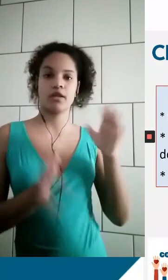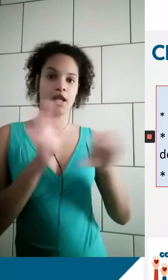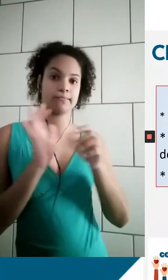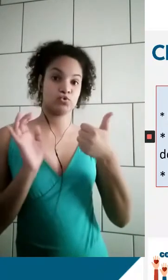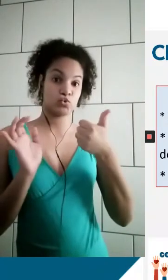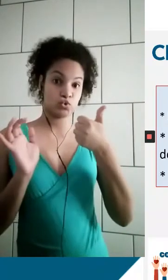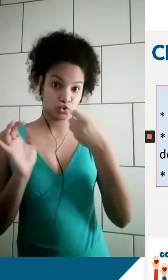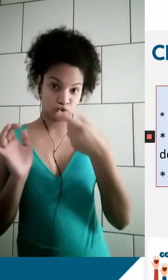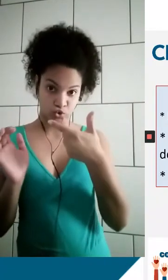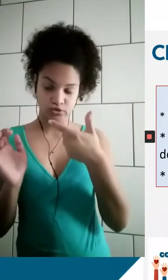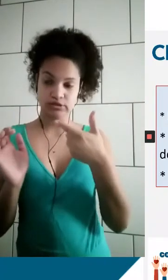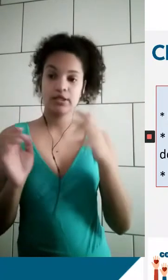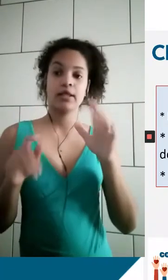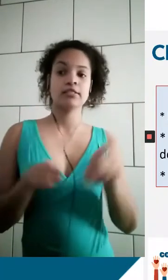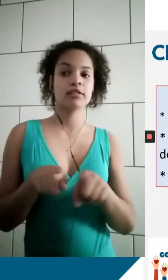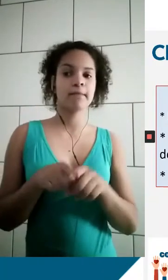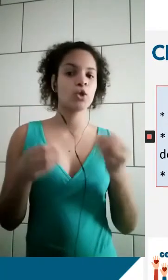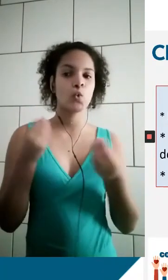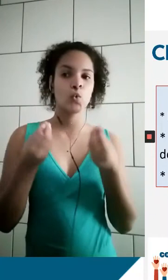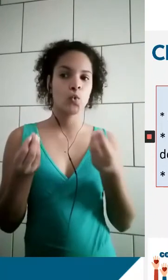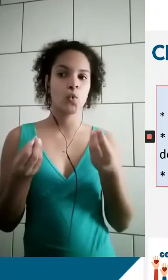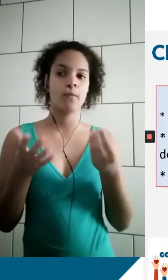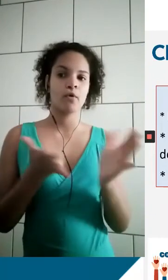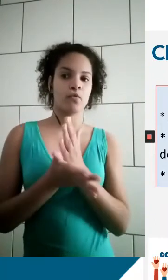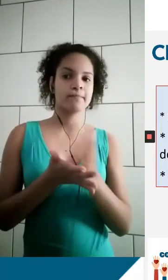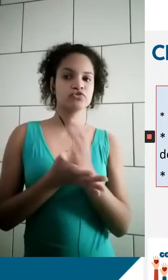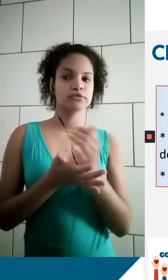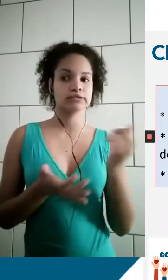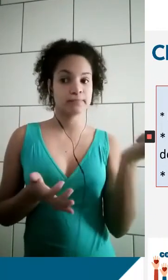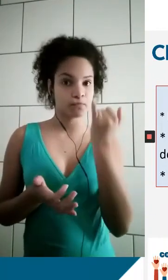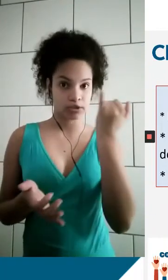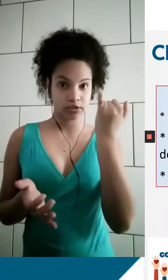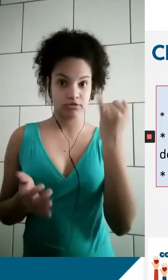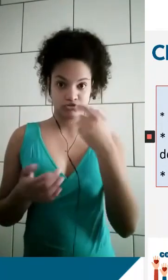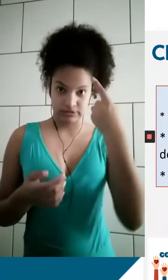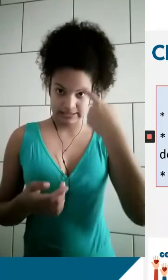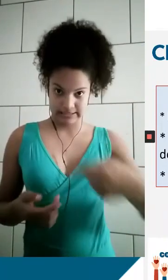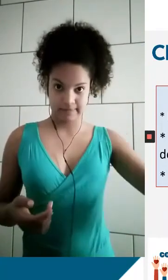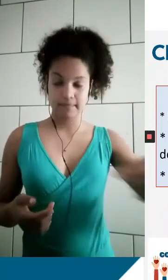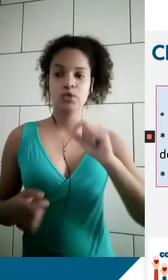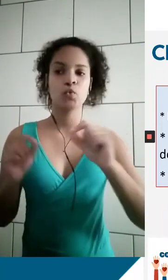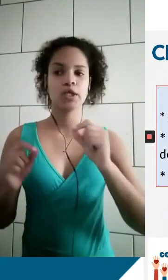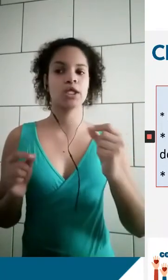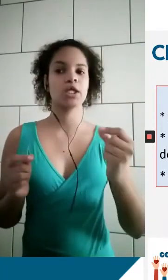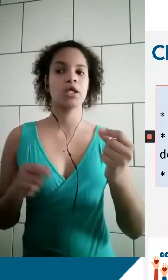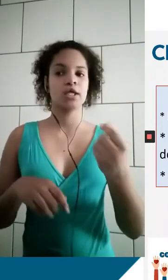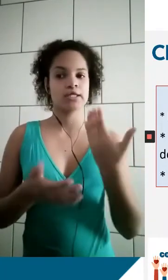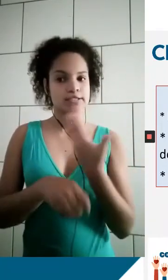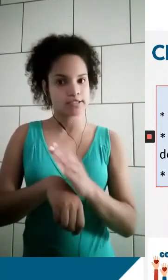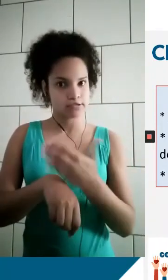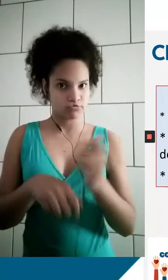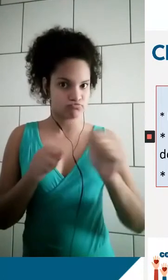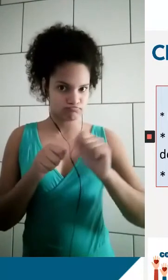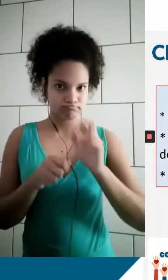anterior, capítulo 12, e como atividades importantes para esta semana é fazer a leitura do capítulo 13, discutir